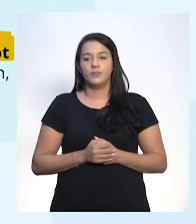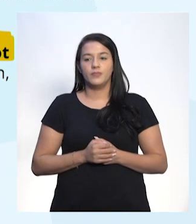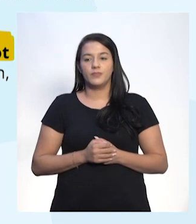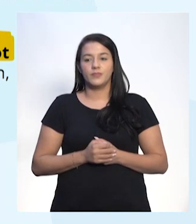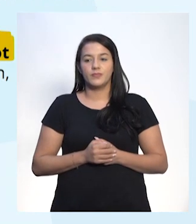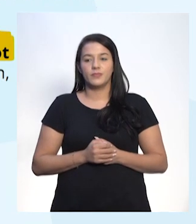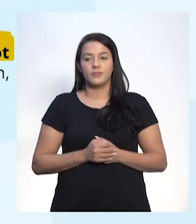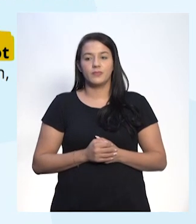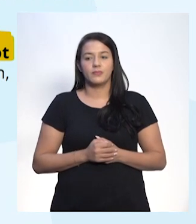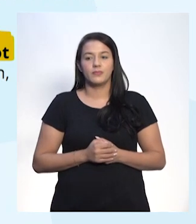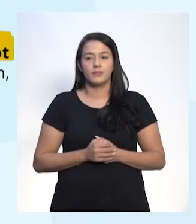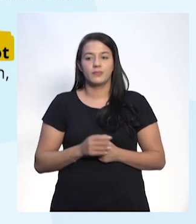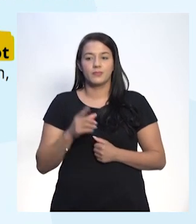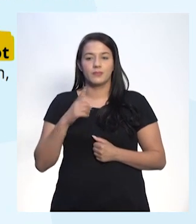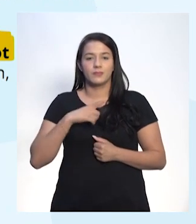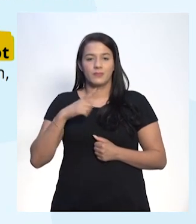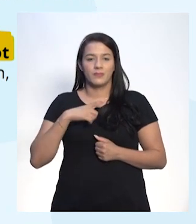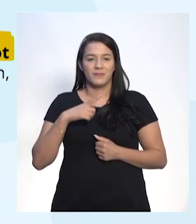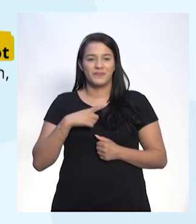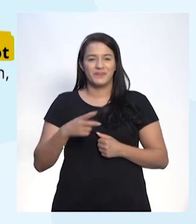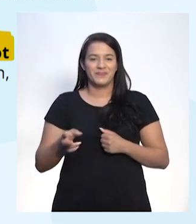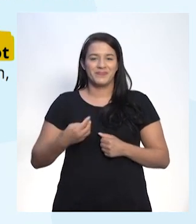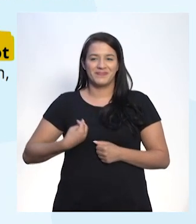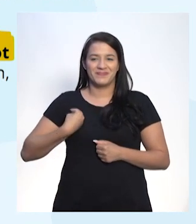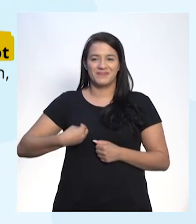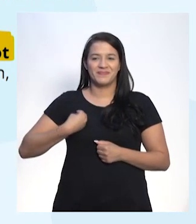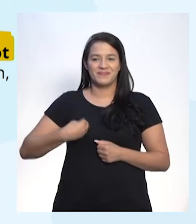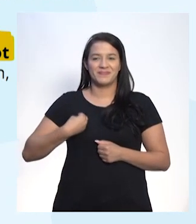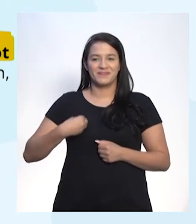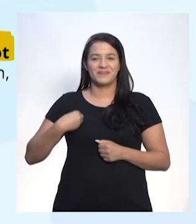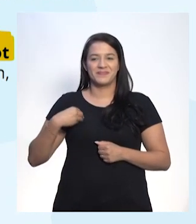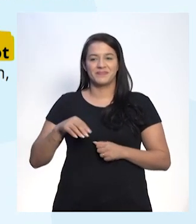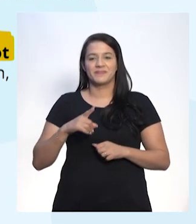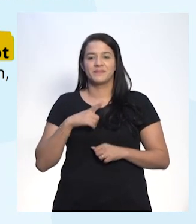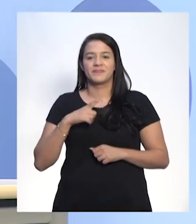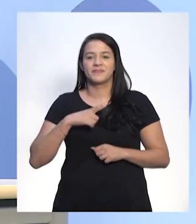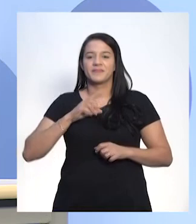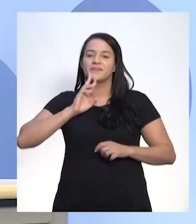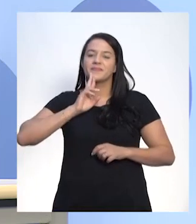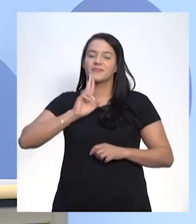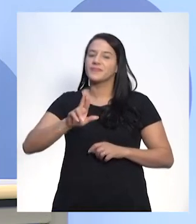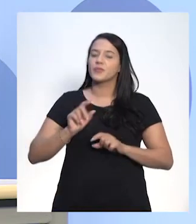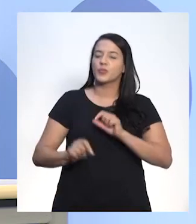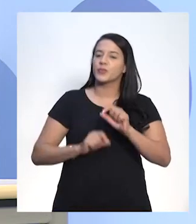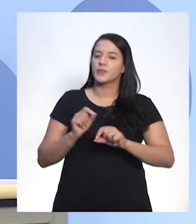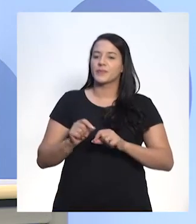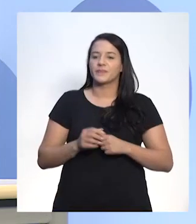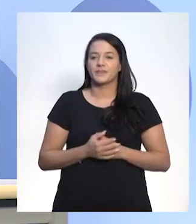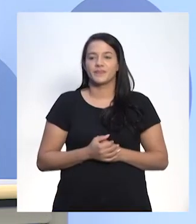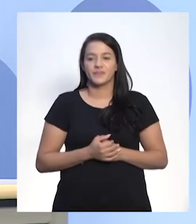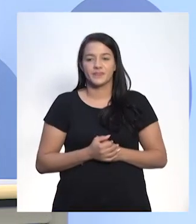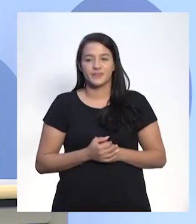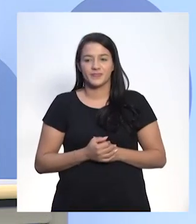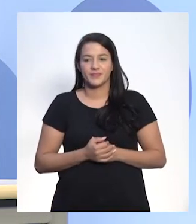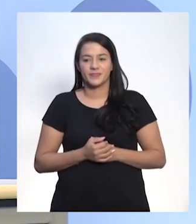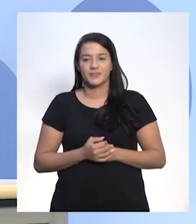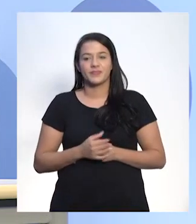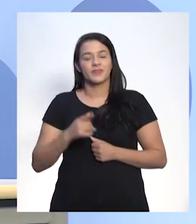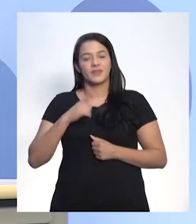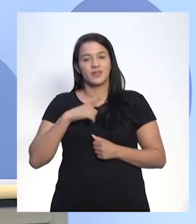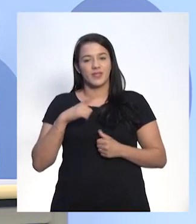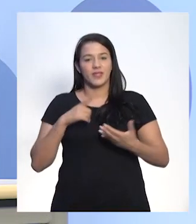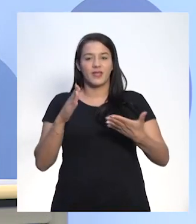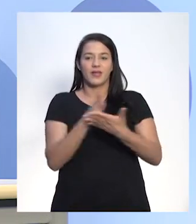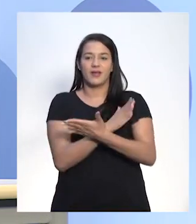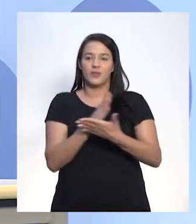to be a vida inteira, né? Vamos lá. Antônio, o que eles estão respondendo no chat? Eu coletei aqui algumas